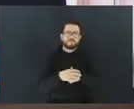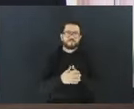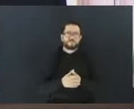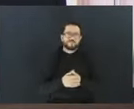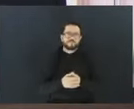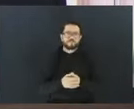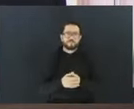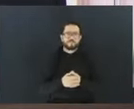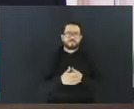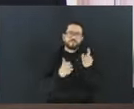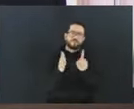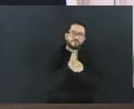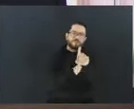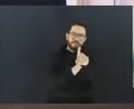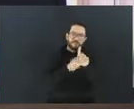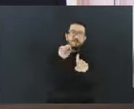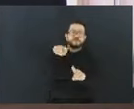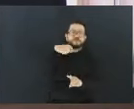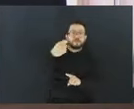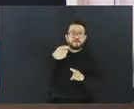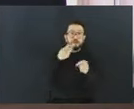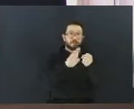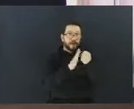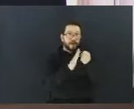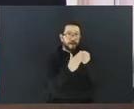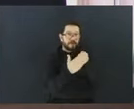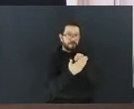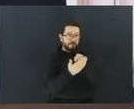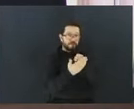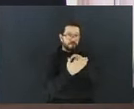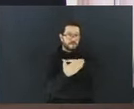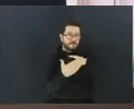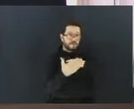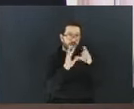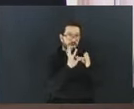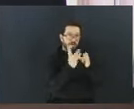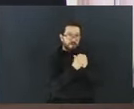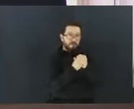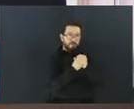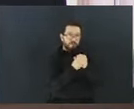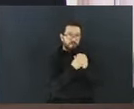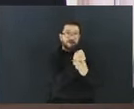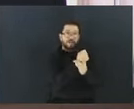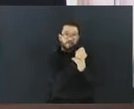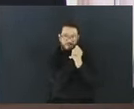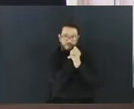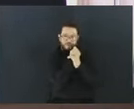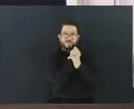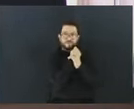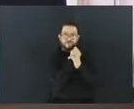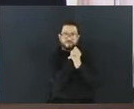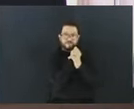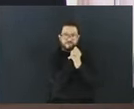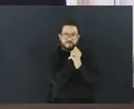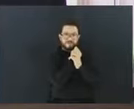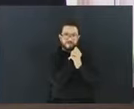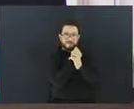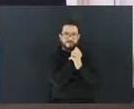bairros, se é importante manter esses conselhos, no que ele significa para a comunidade e também para a Força de